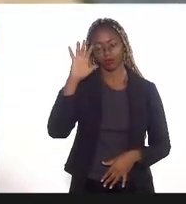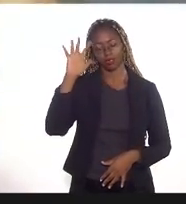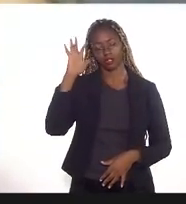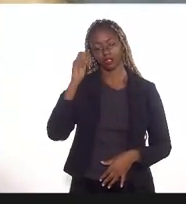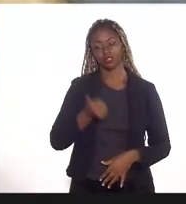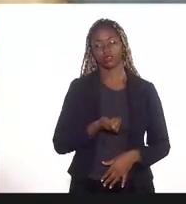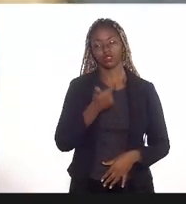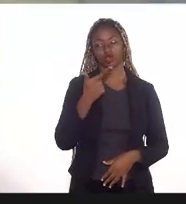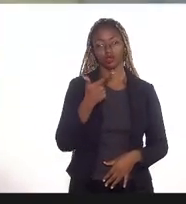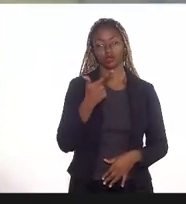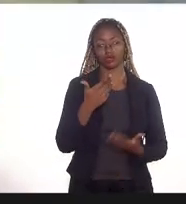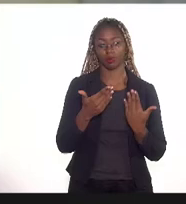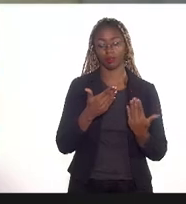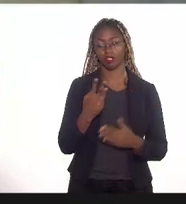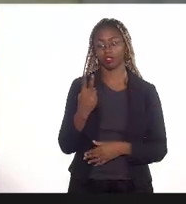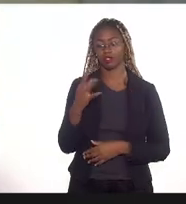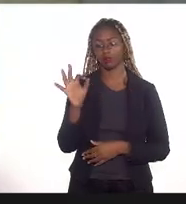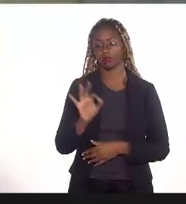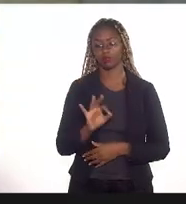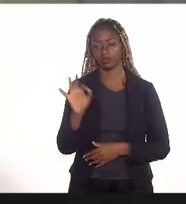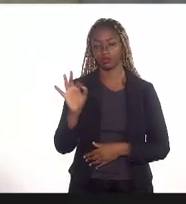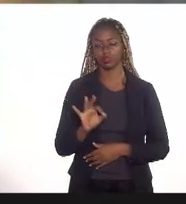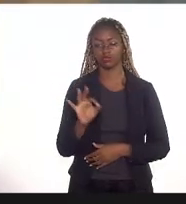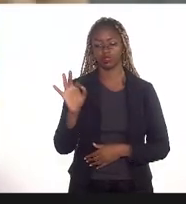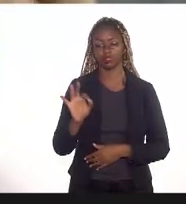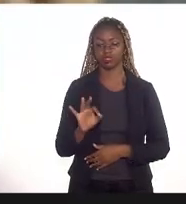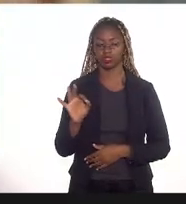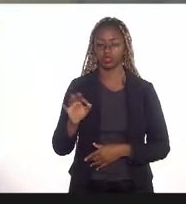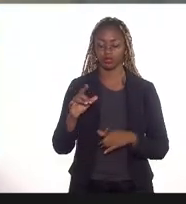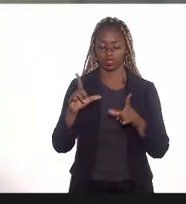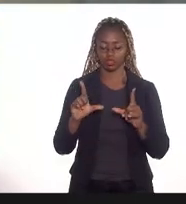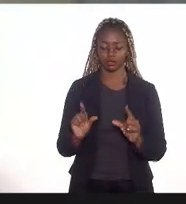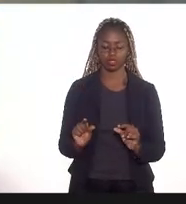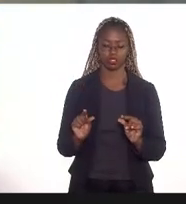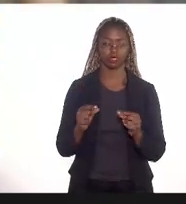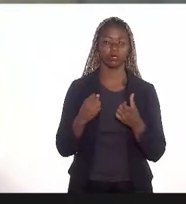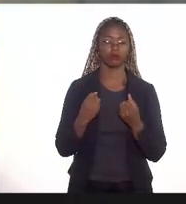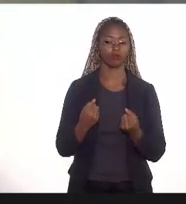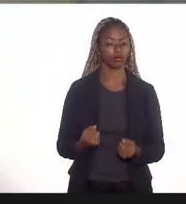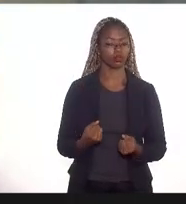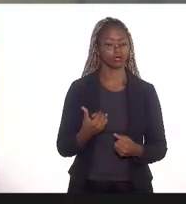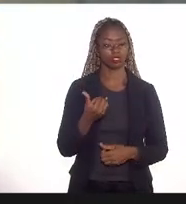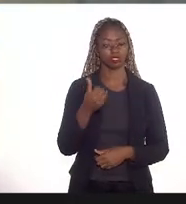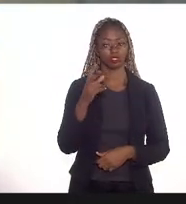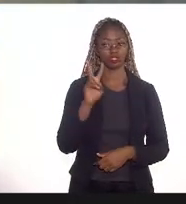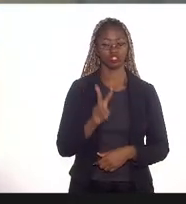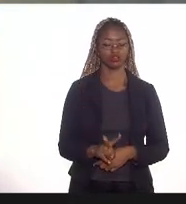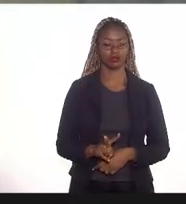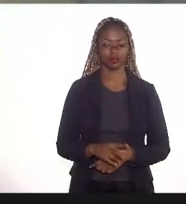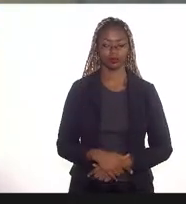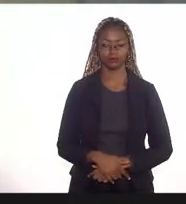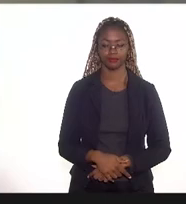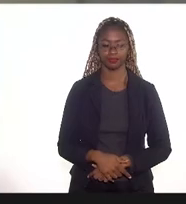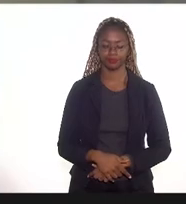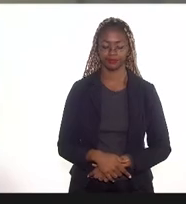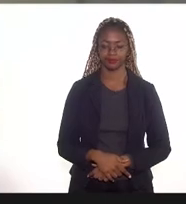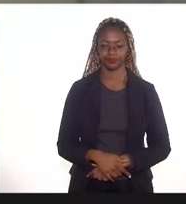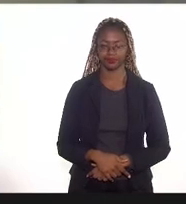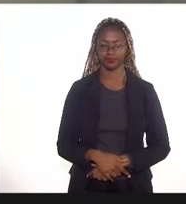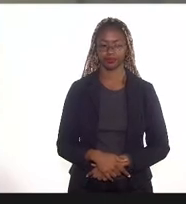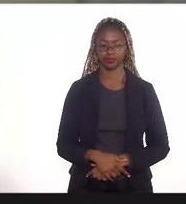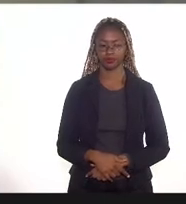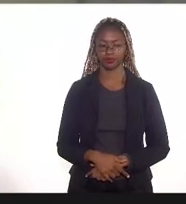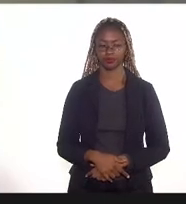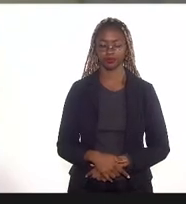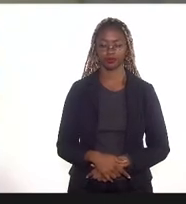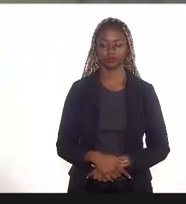12% para 2%, uma redução brutal, uma redução de 6 vezes, e para o